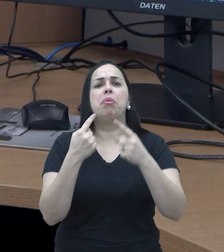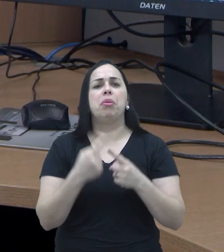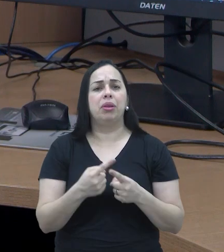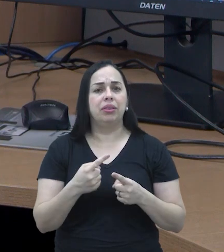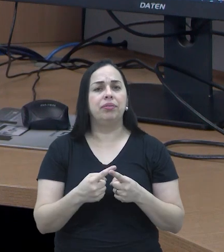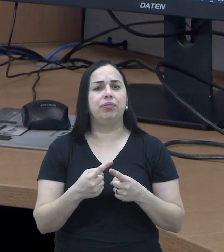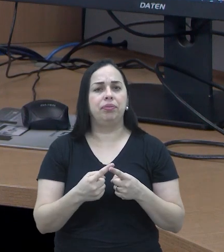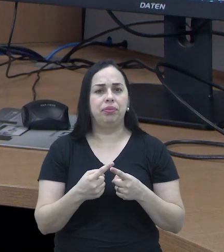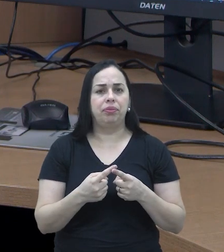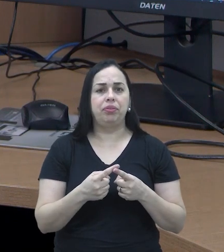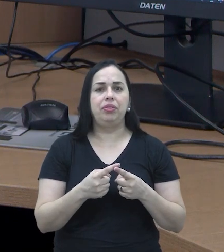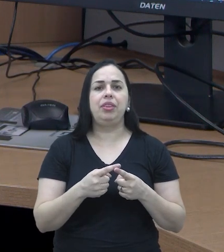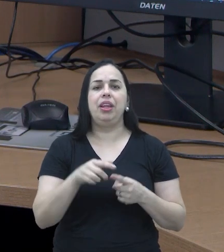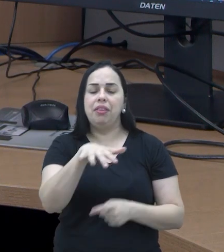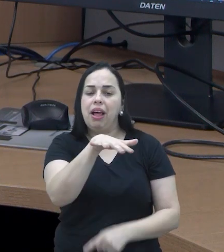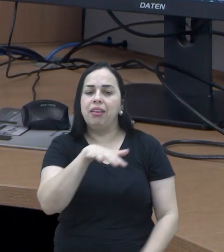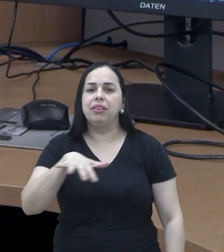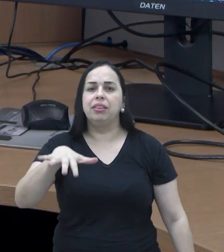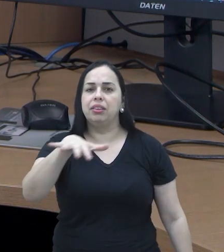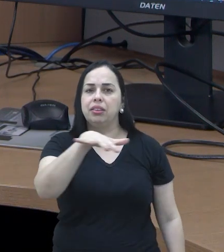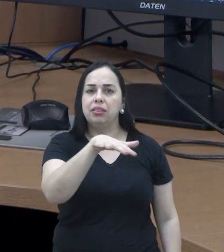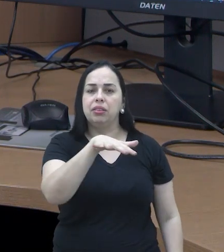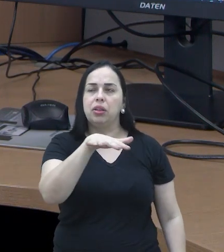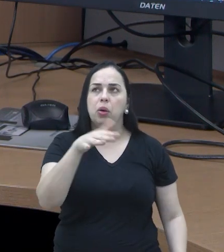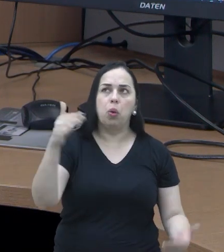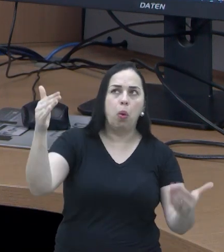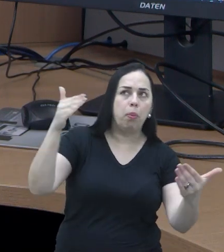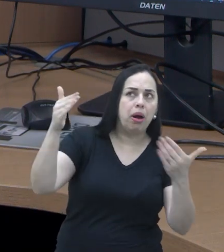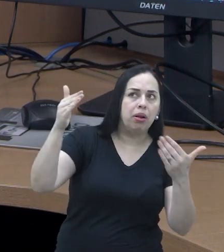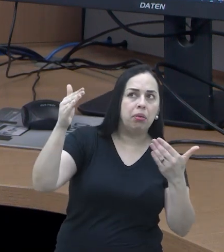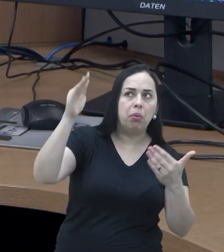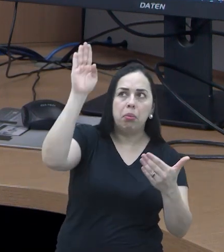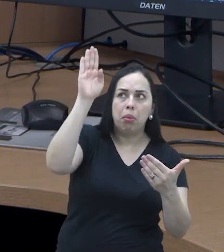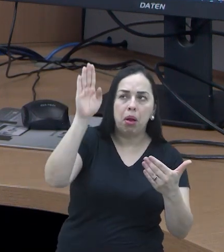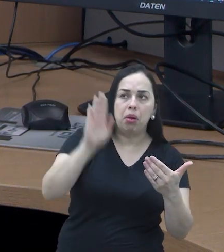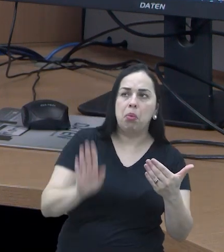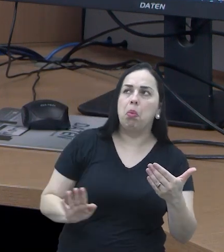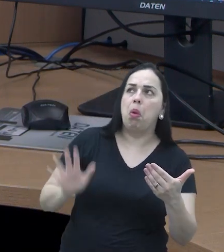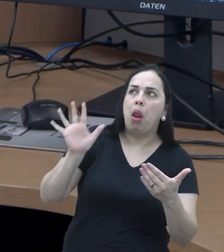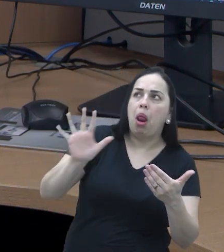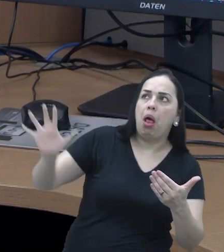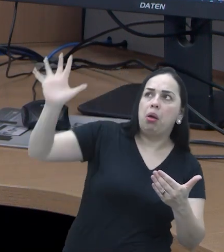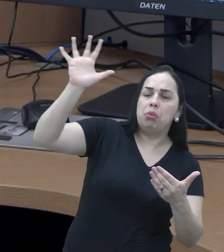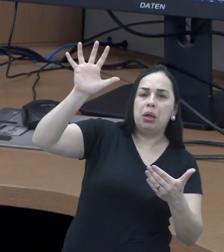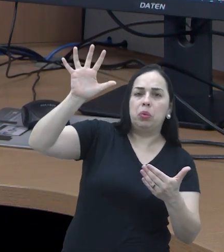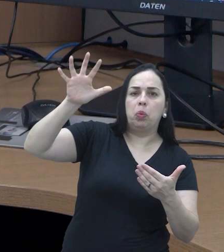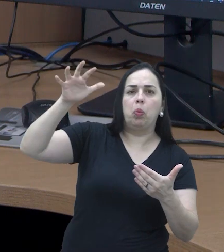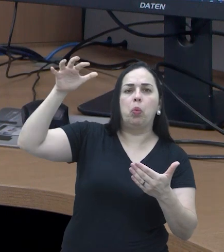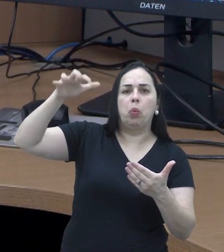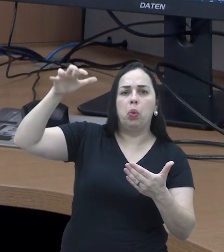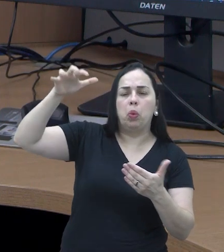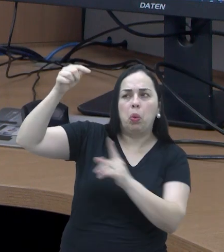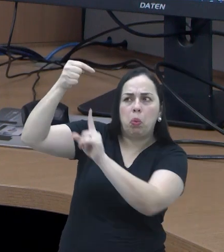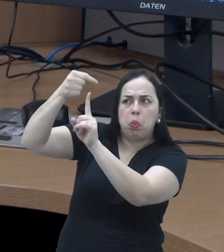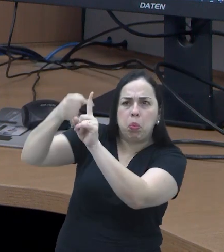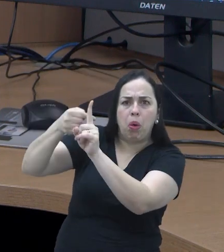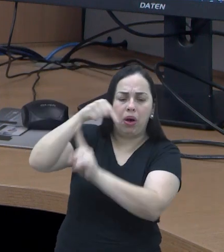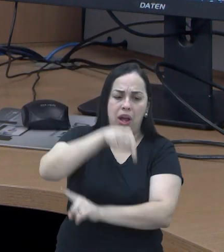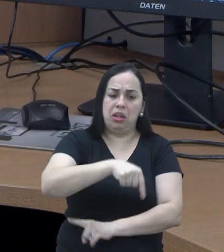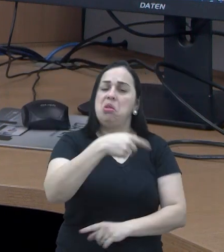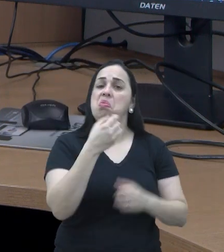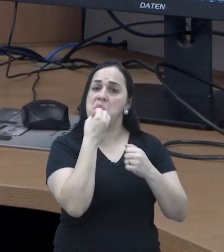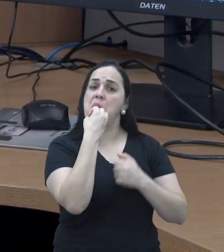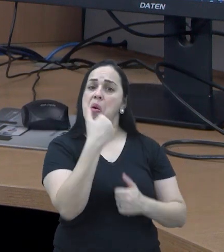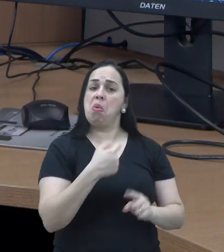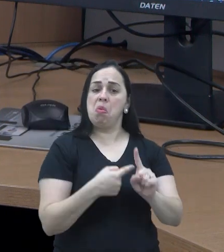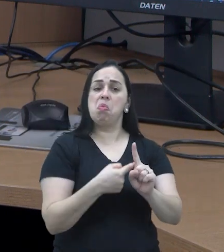mais privilegiada, porque para a região, para o grande resto da região do Brasil, as condições de chuva são